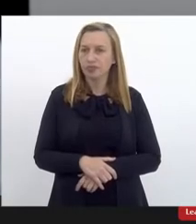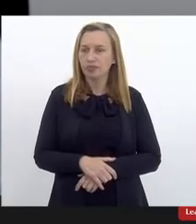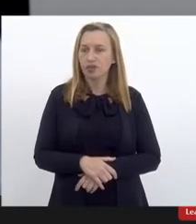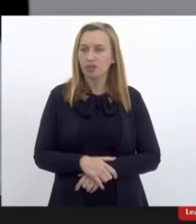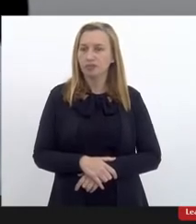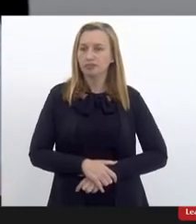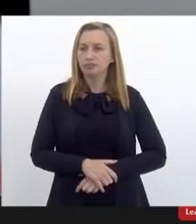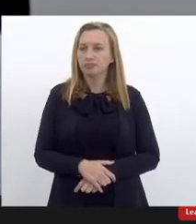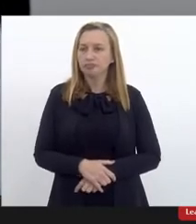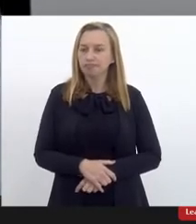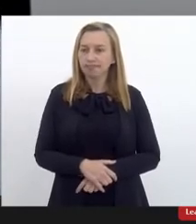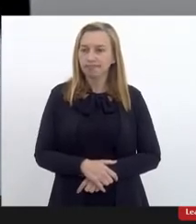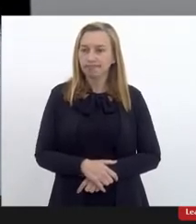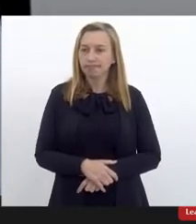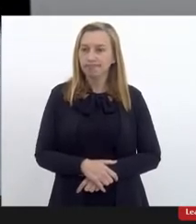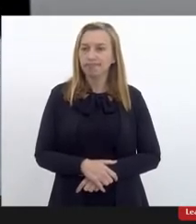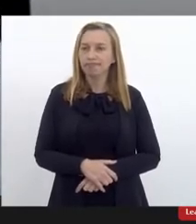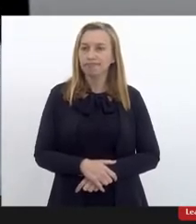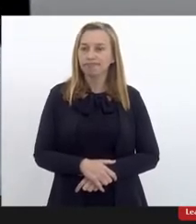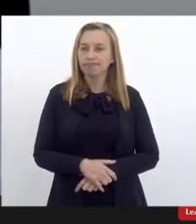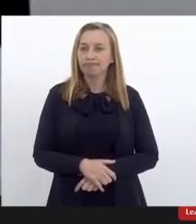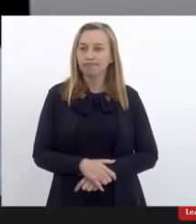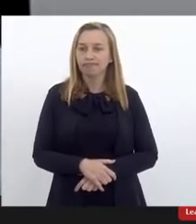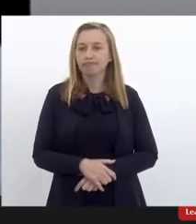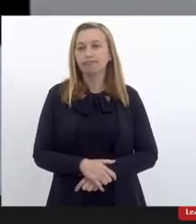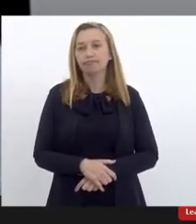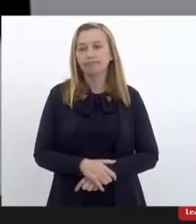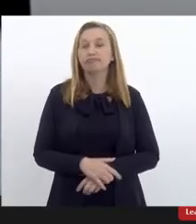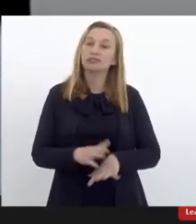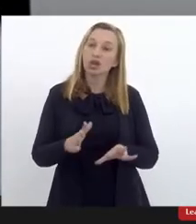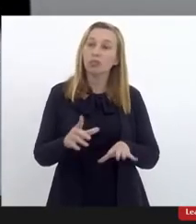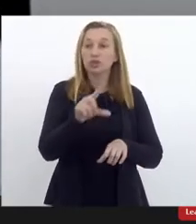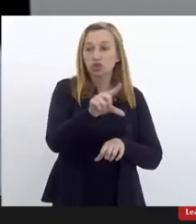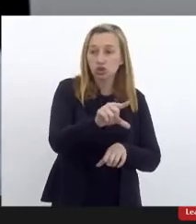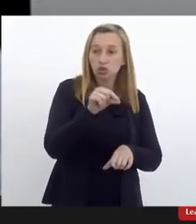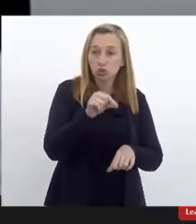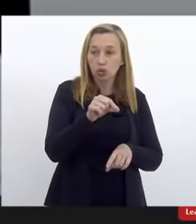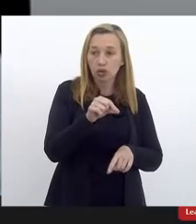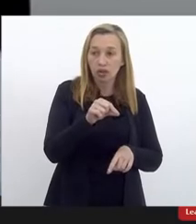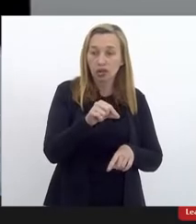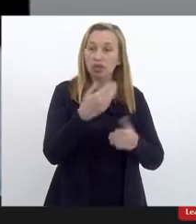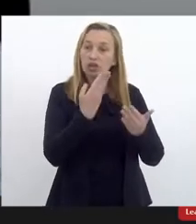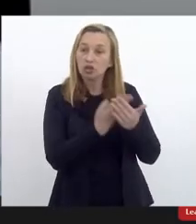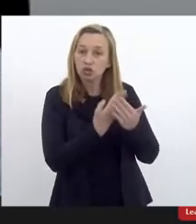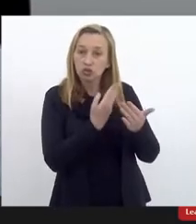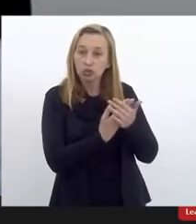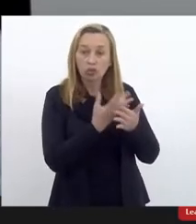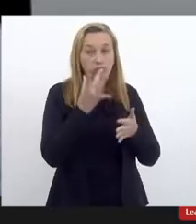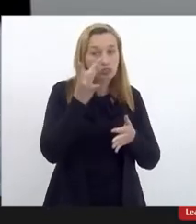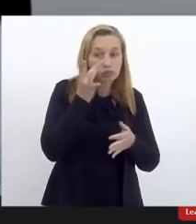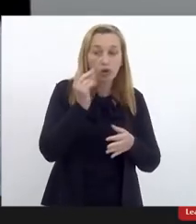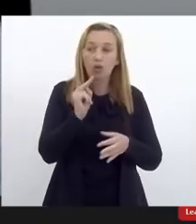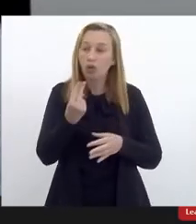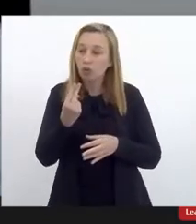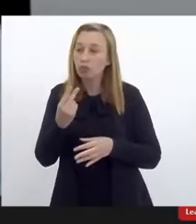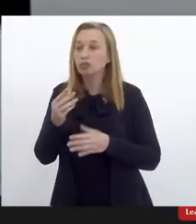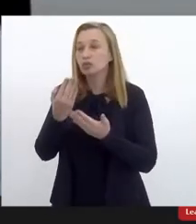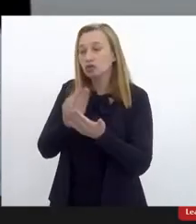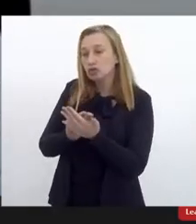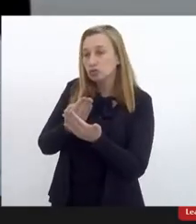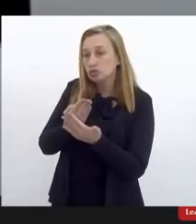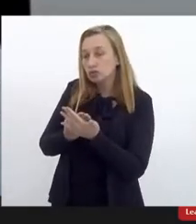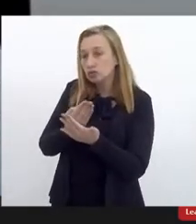sem que haja ainda a permanência de alternativa remota para os alunos. E por que isso? Não apenas para os que têm